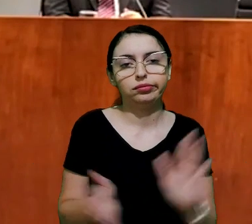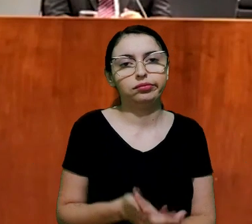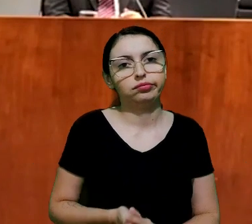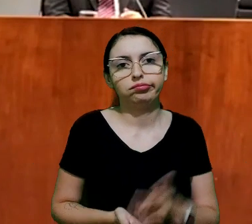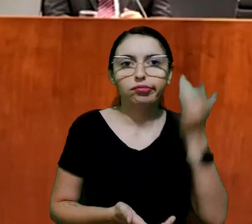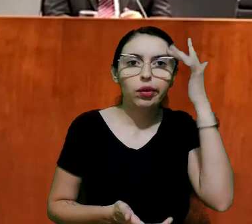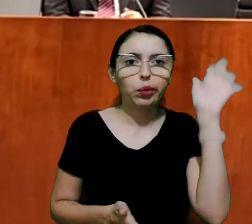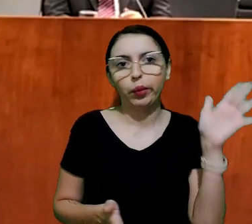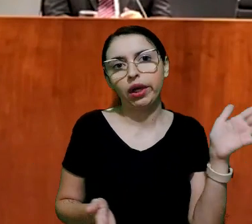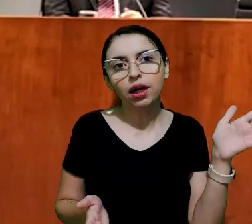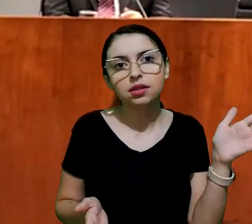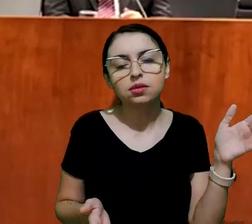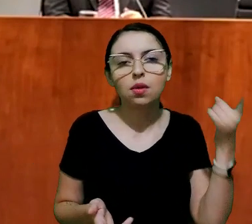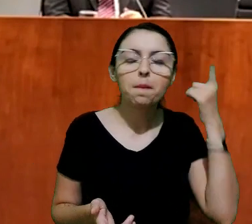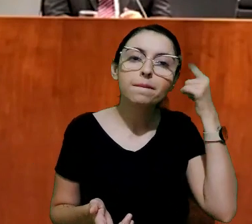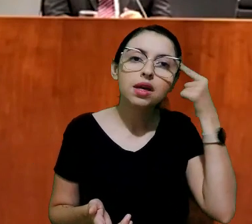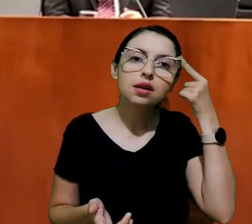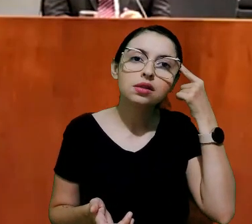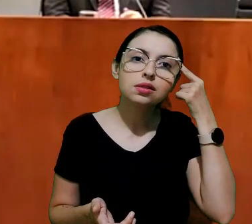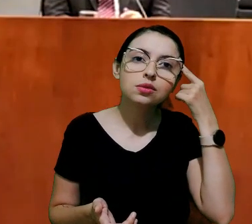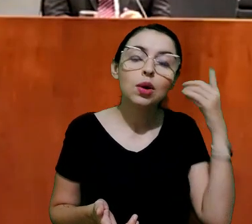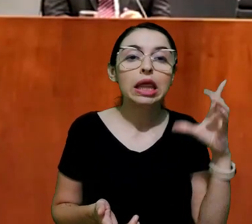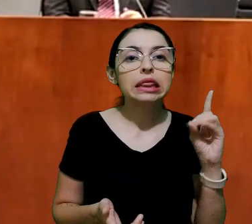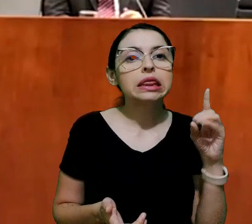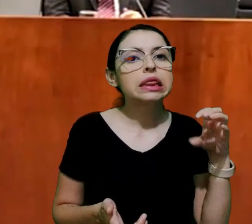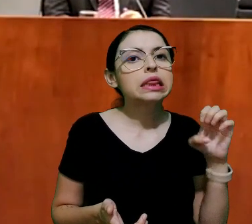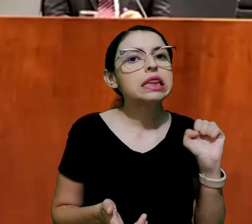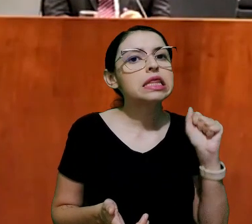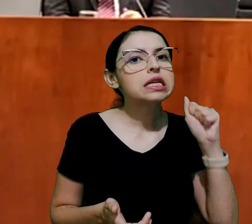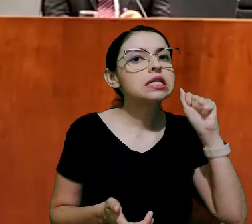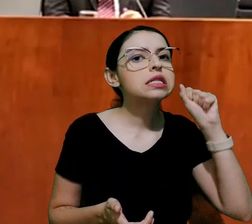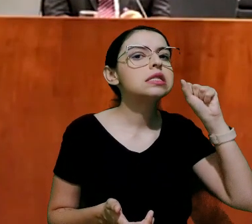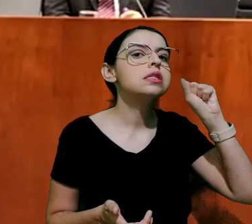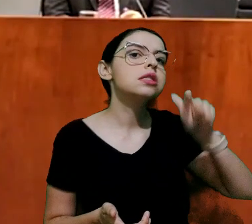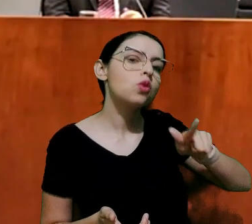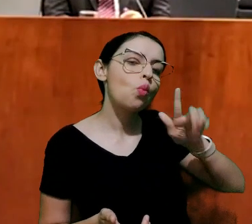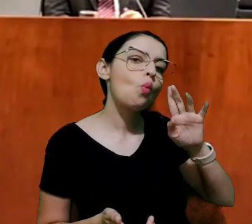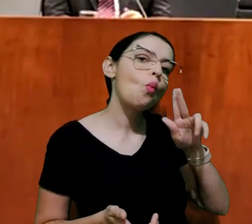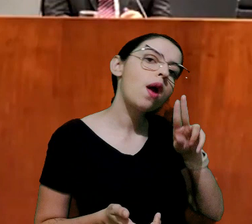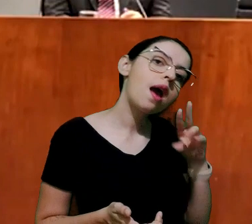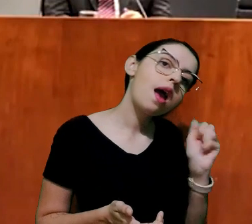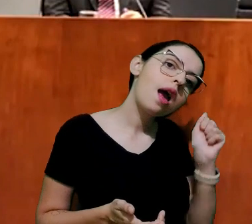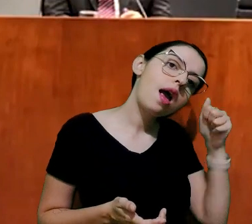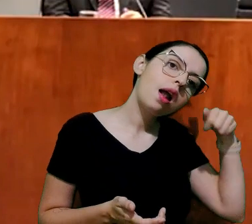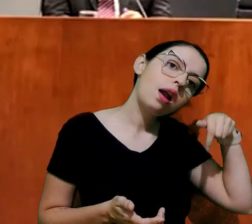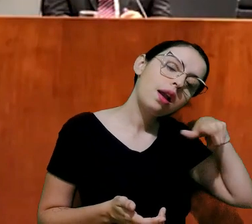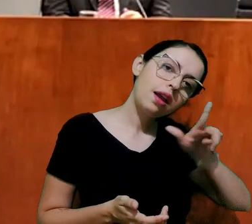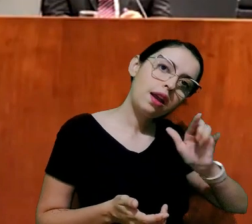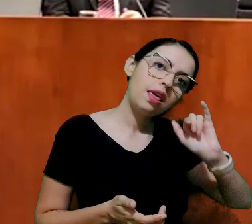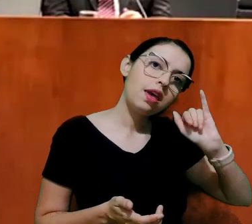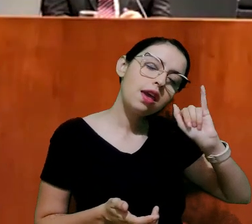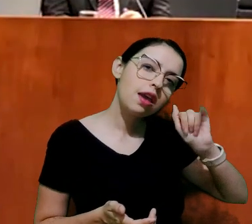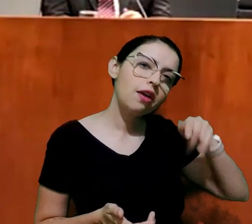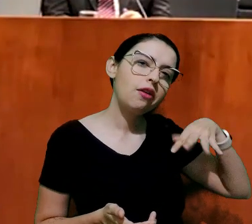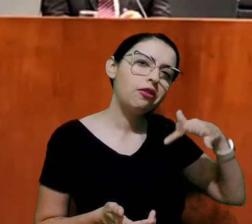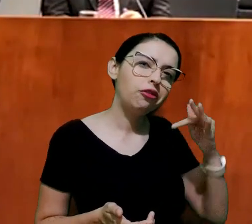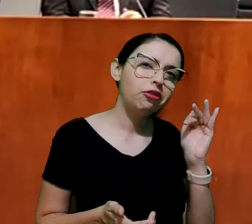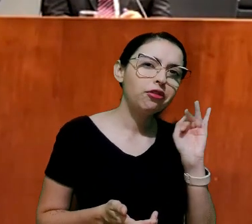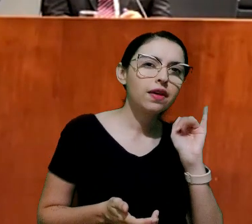sei. Eu penso que o namoro desqualificado seria algo que não daria ensejo à união estável.